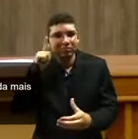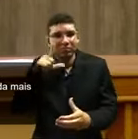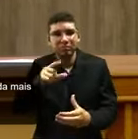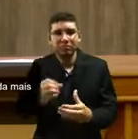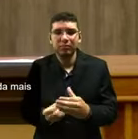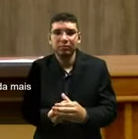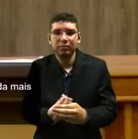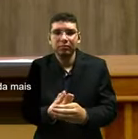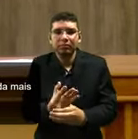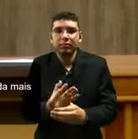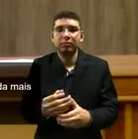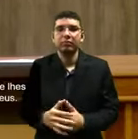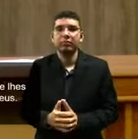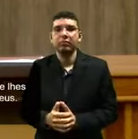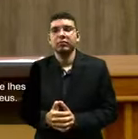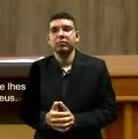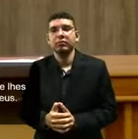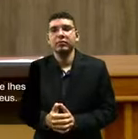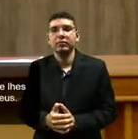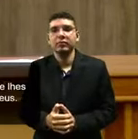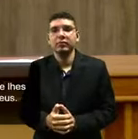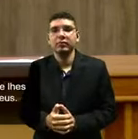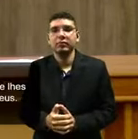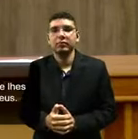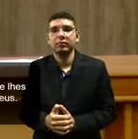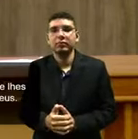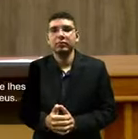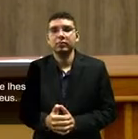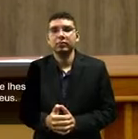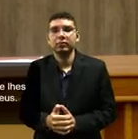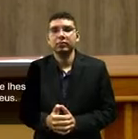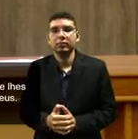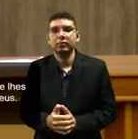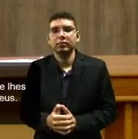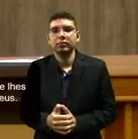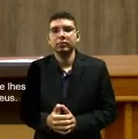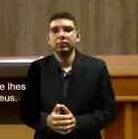chegou-lhe o olha quem é que arranca a palavra